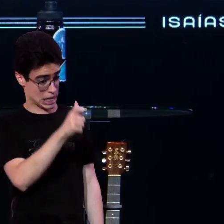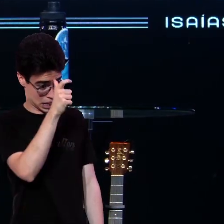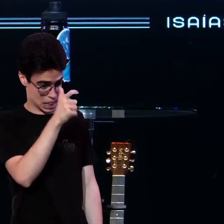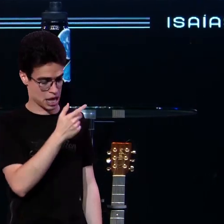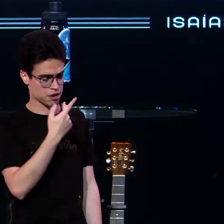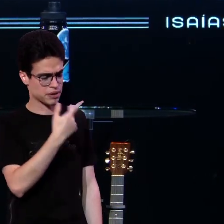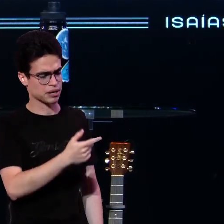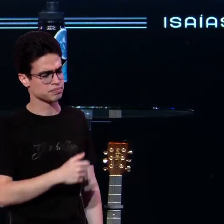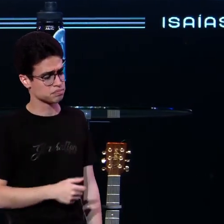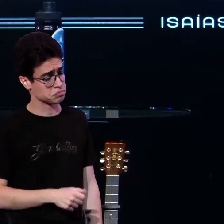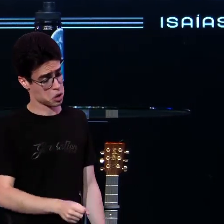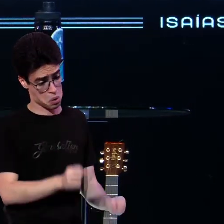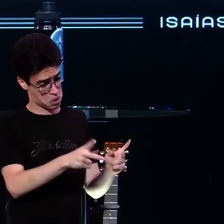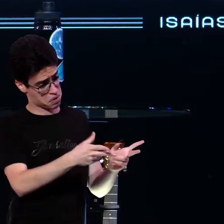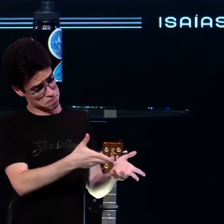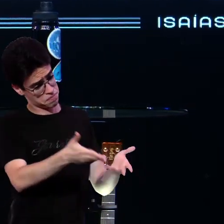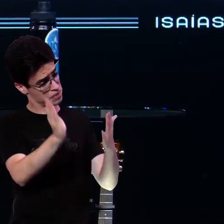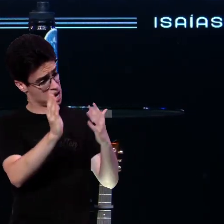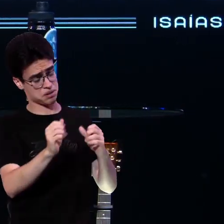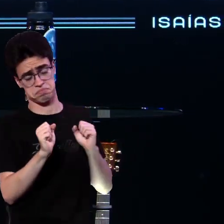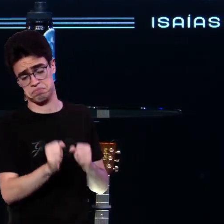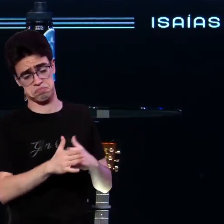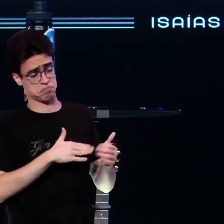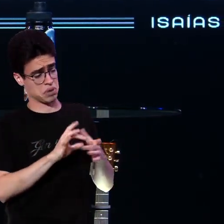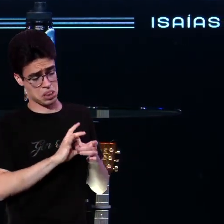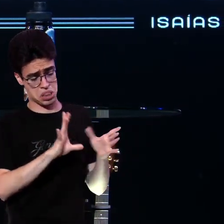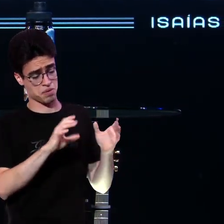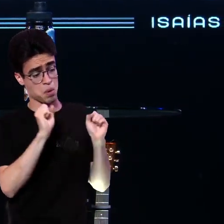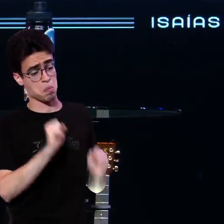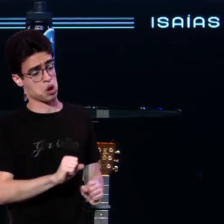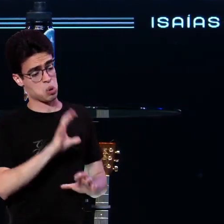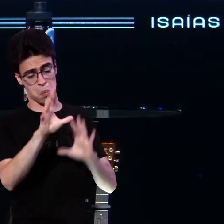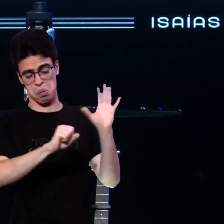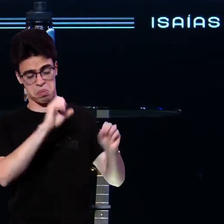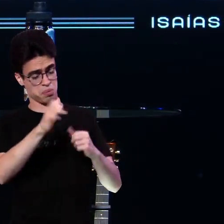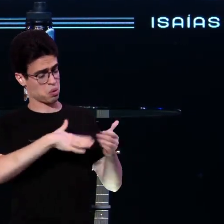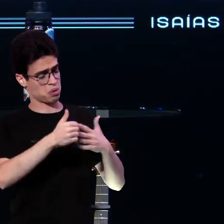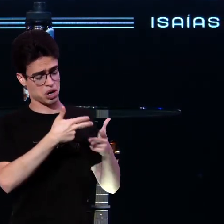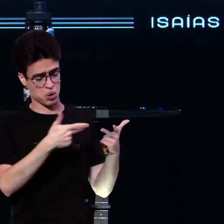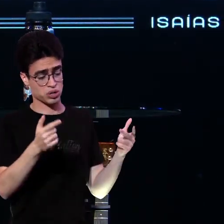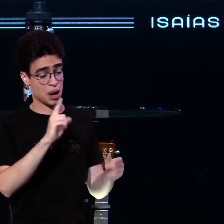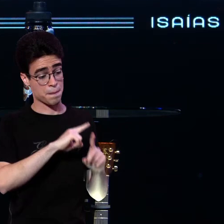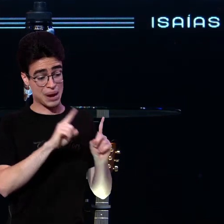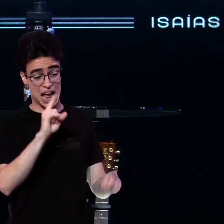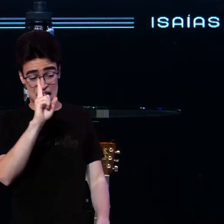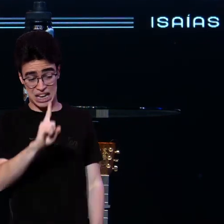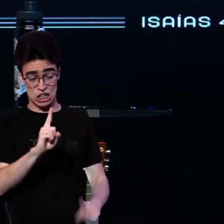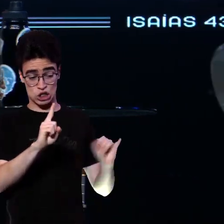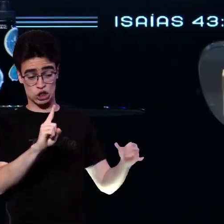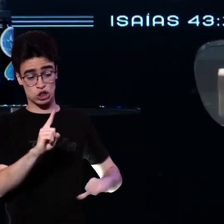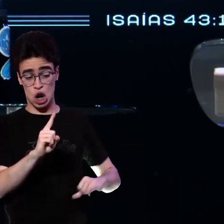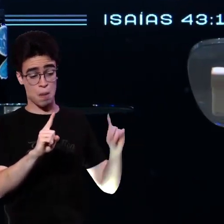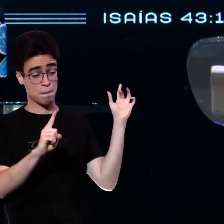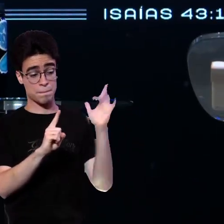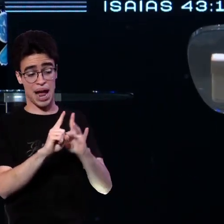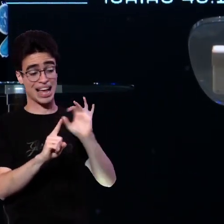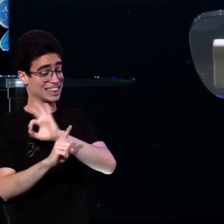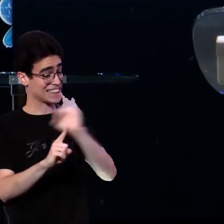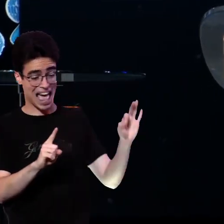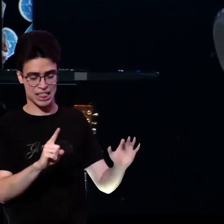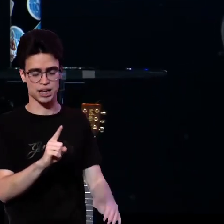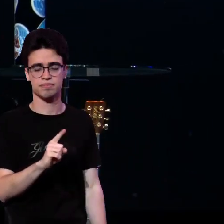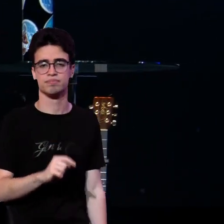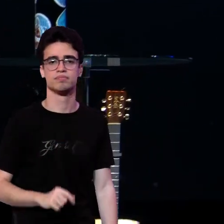ok, vai lá, faz o que você quiser, tira tudo dele, só não encosta na vida do meu servo. Então o juiz